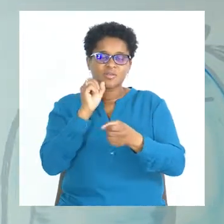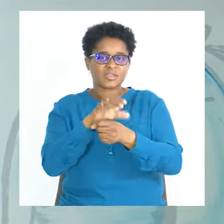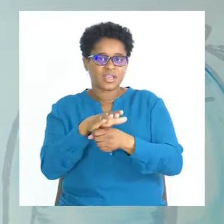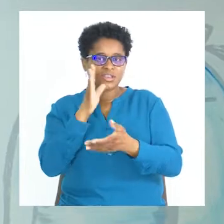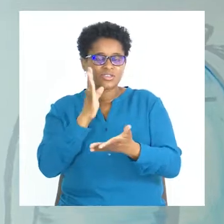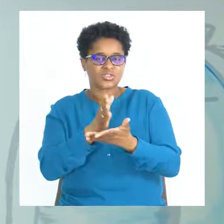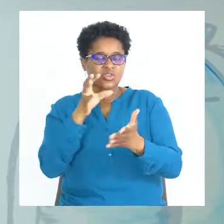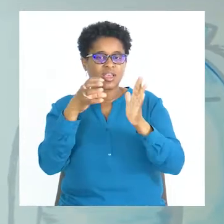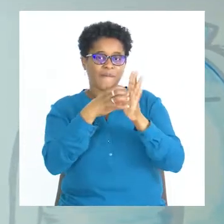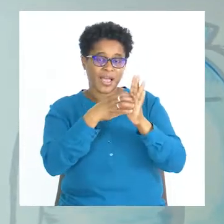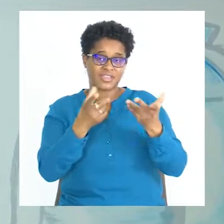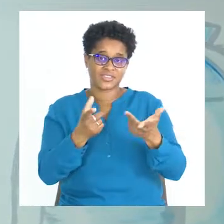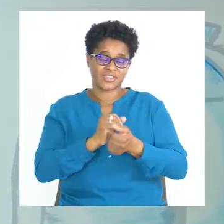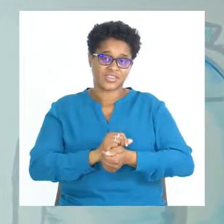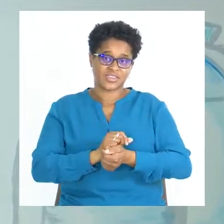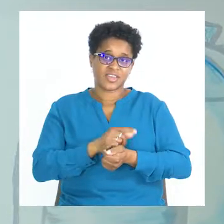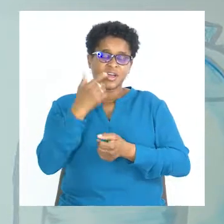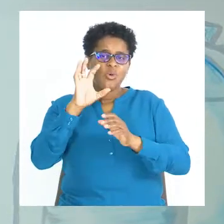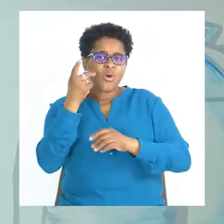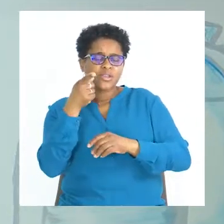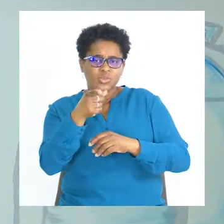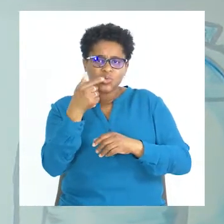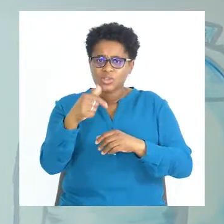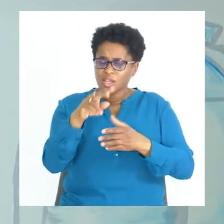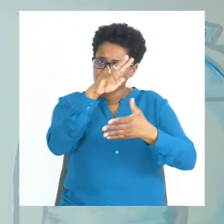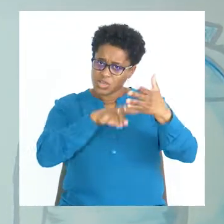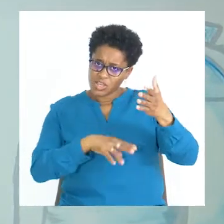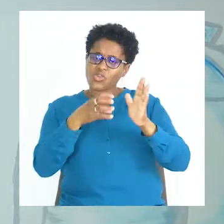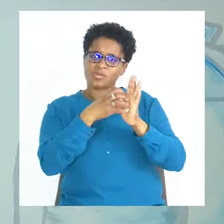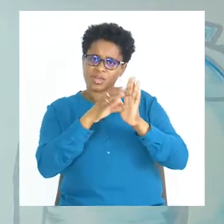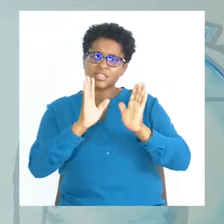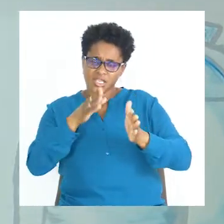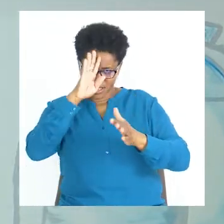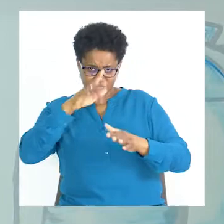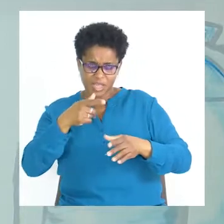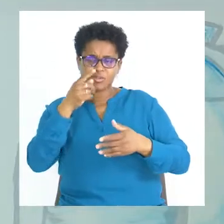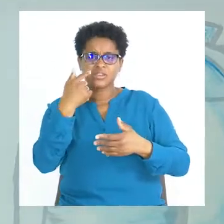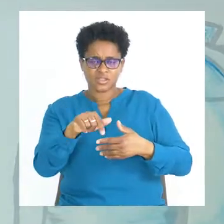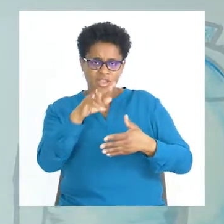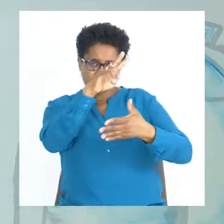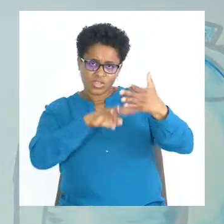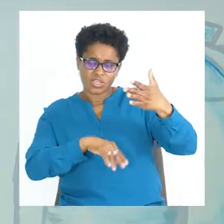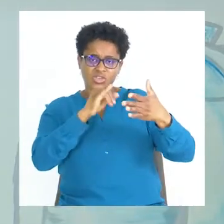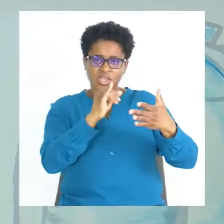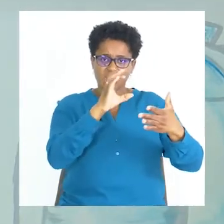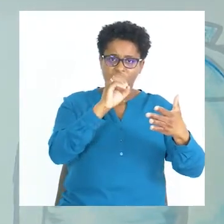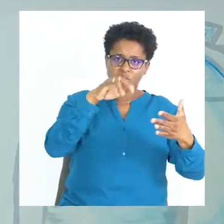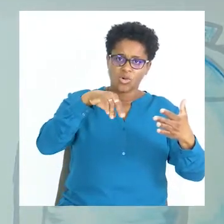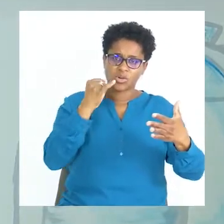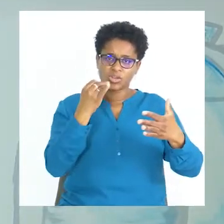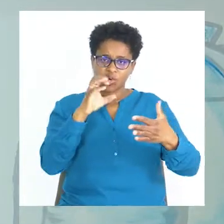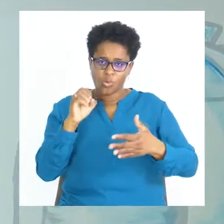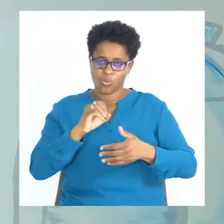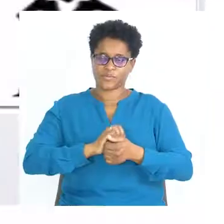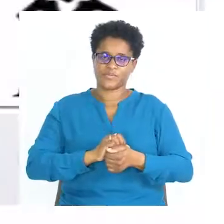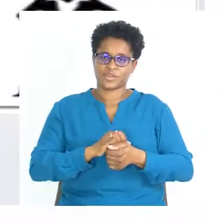na base da imagem. Então, quando tiveres lá um texto na imagem, já sabes que estás perante um texto ícone ou então